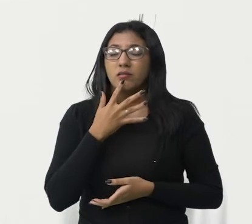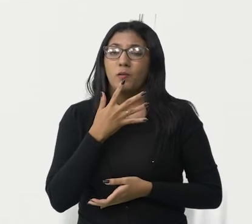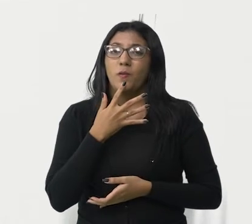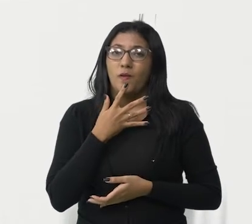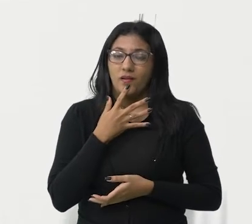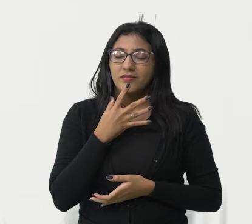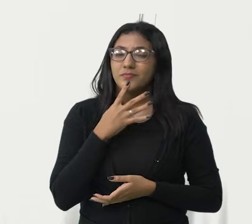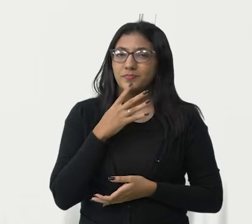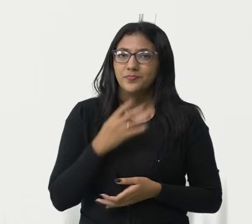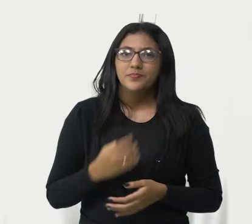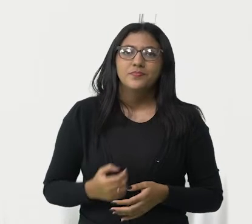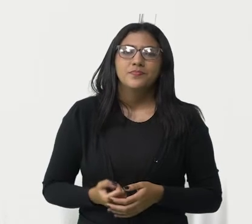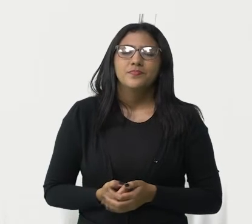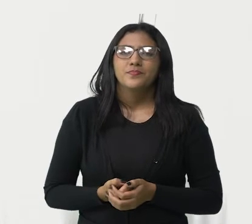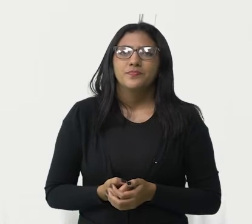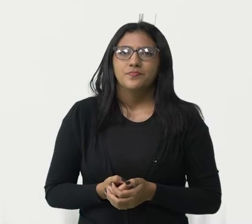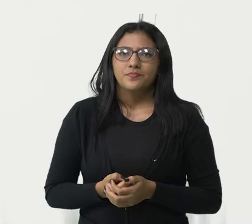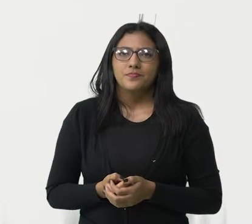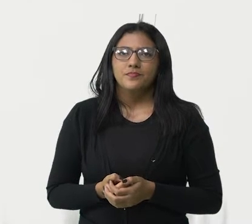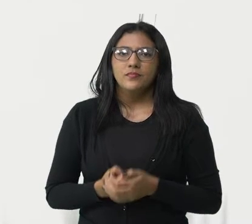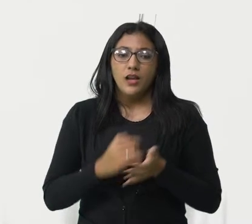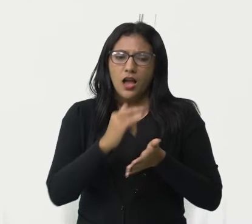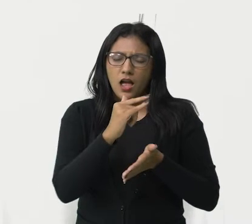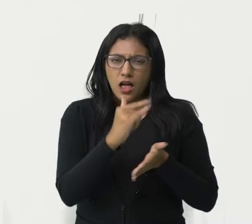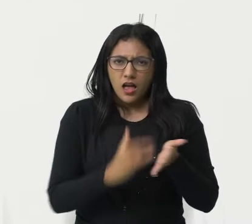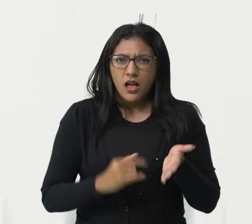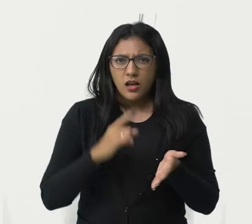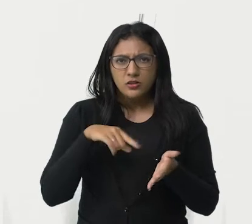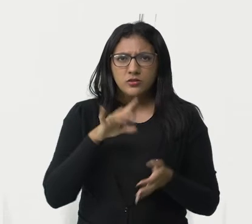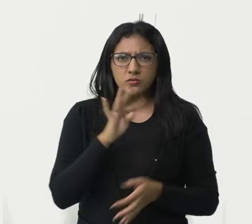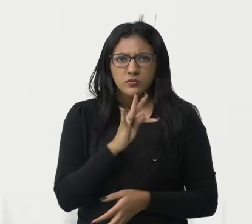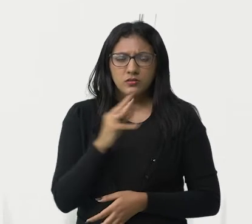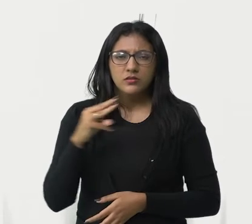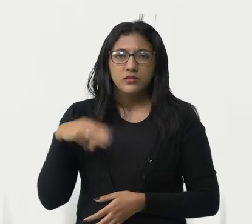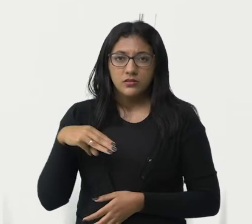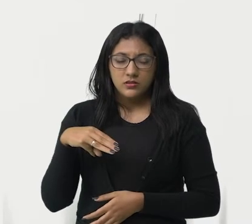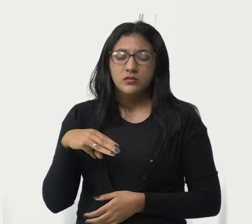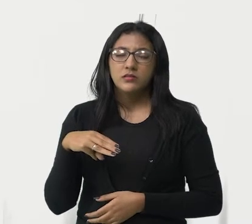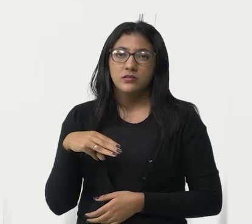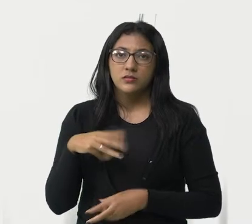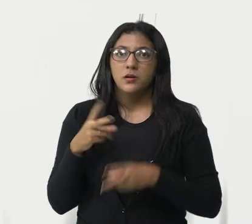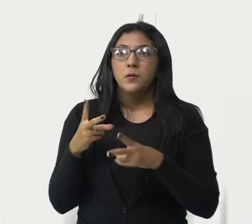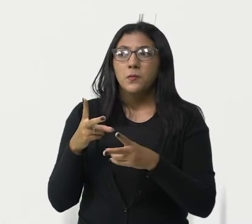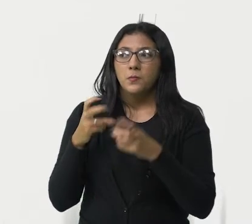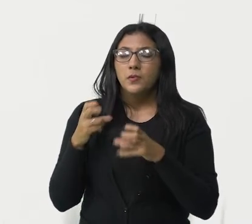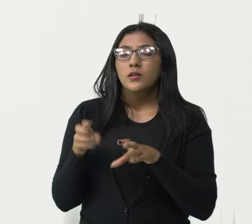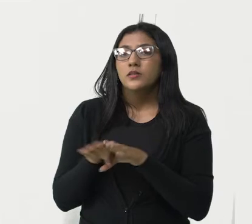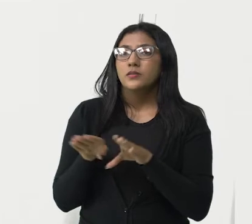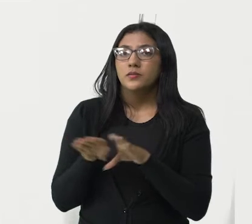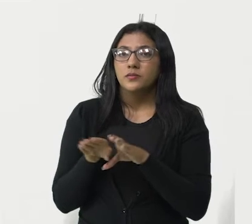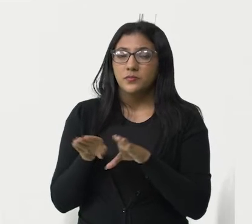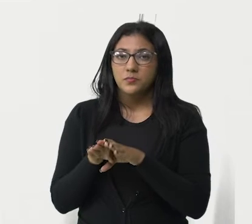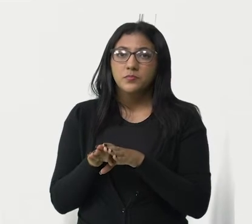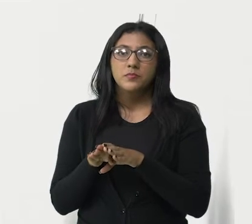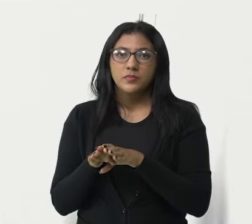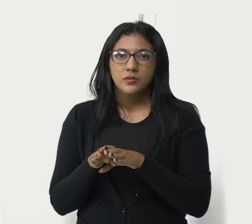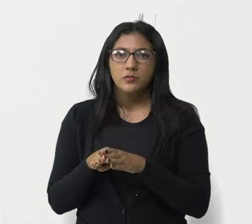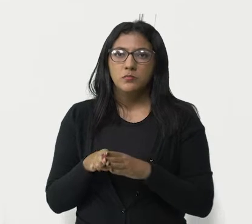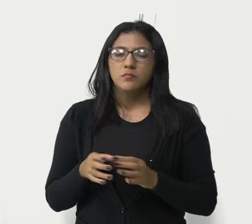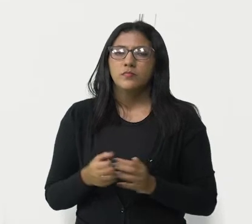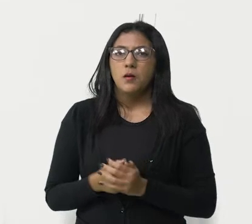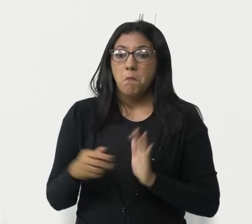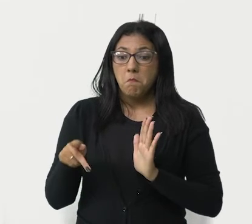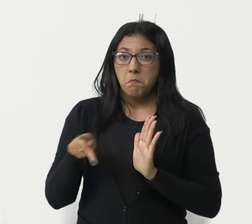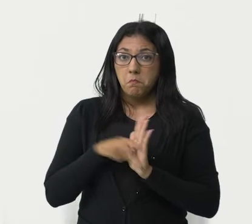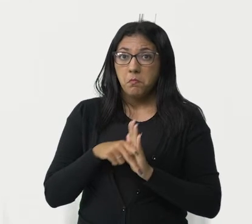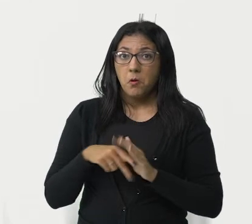atualmente, tá? E esse tratado, gente, também levou em conta o quê? O princípio da posse de terras, né? Portugal